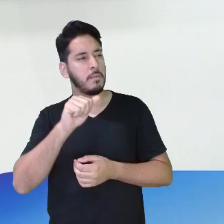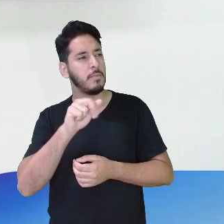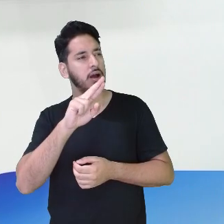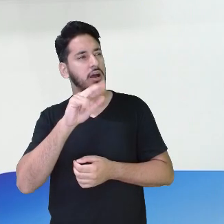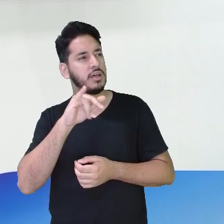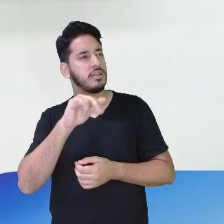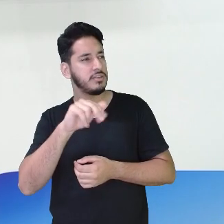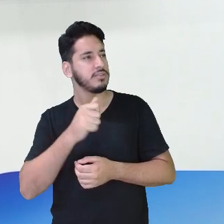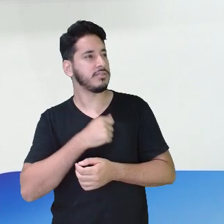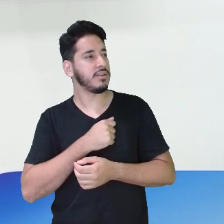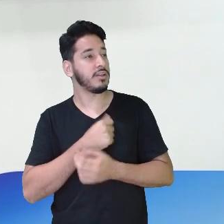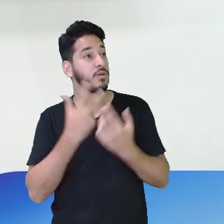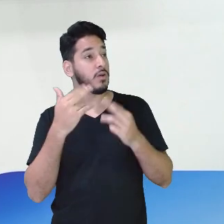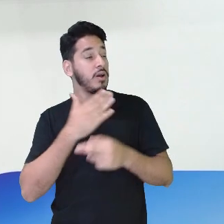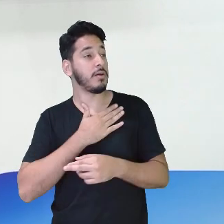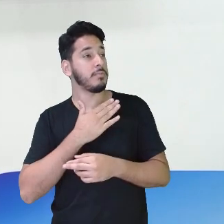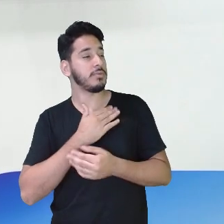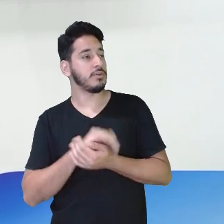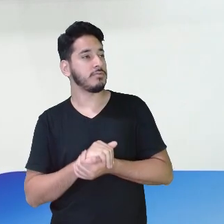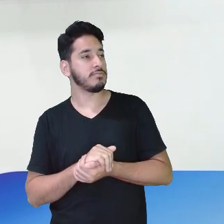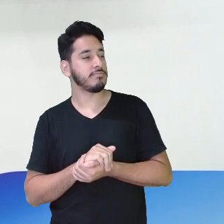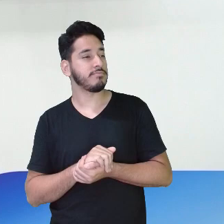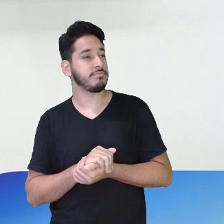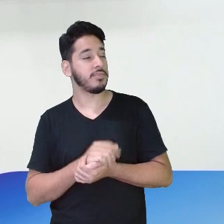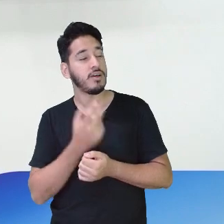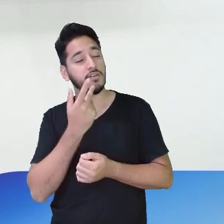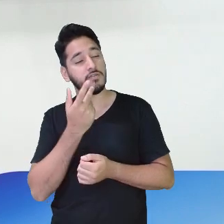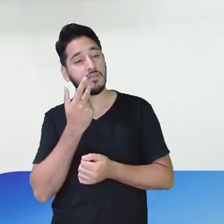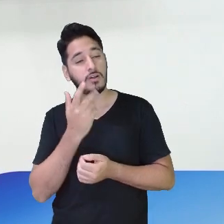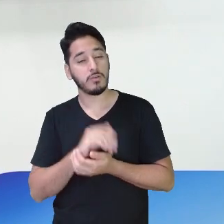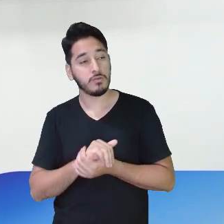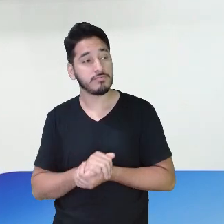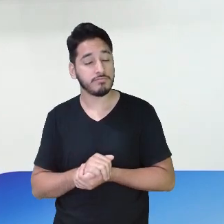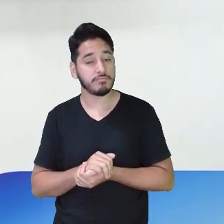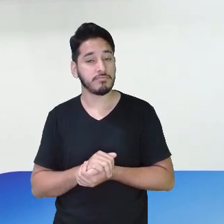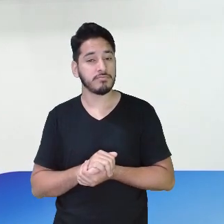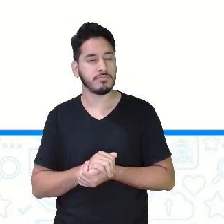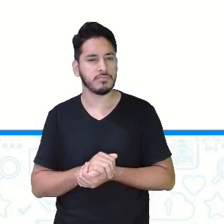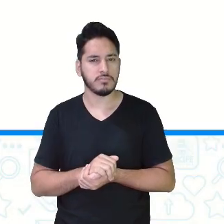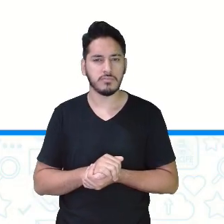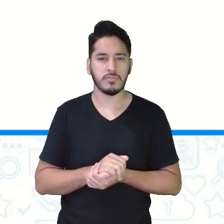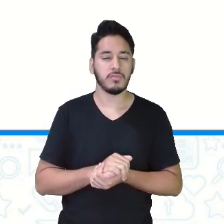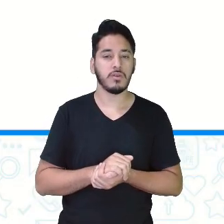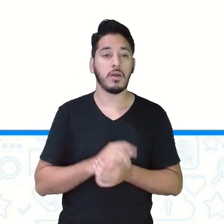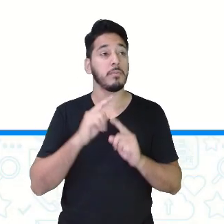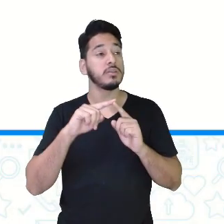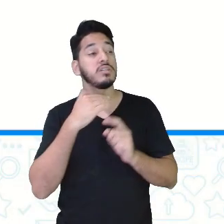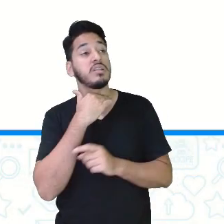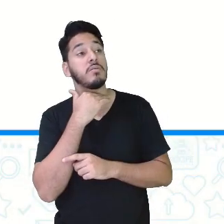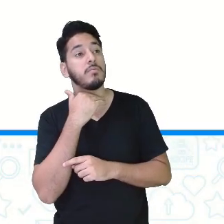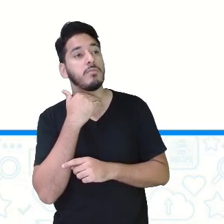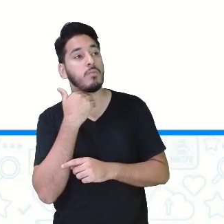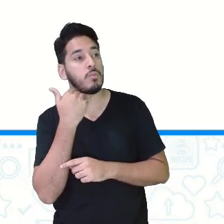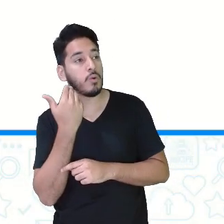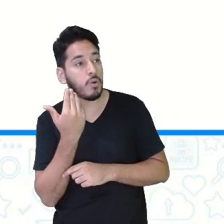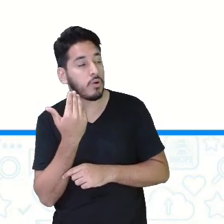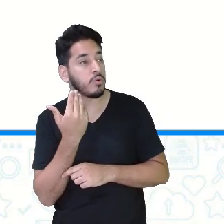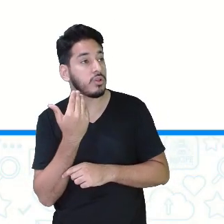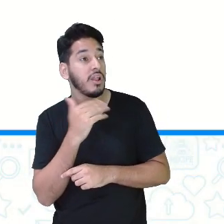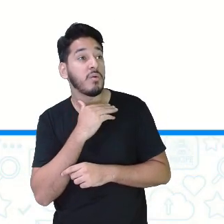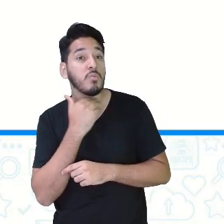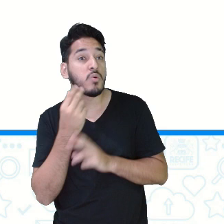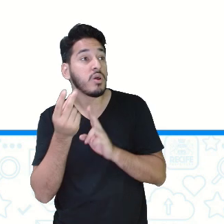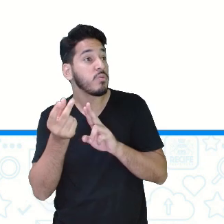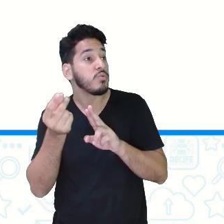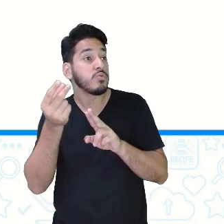igualzinha à sua. E completou, baixando a voz respeitosamente: mas ela está morta. Morreu há